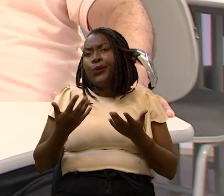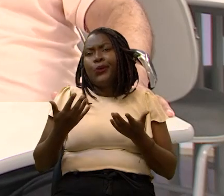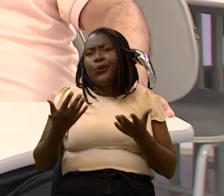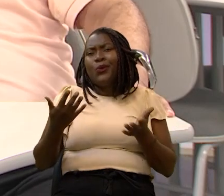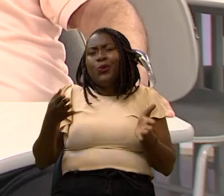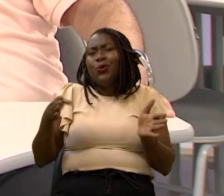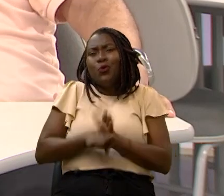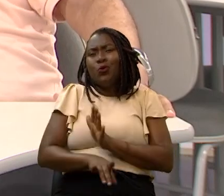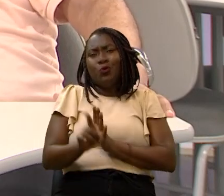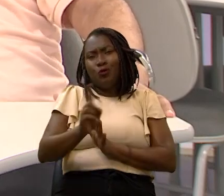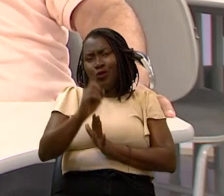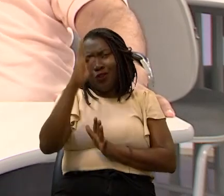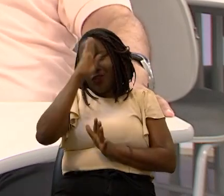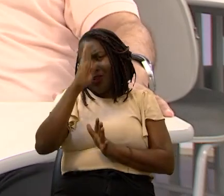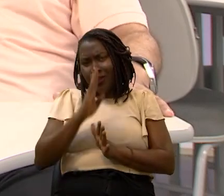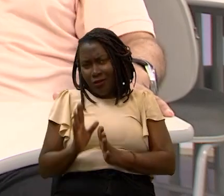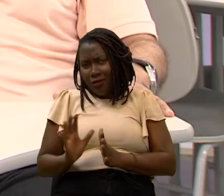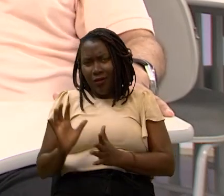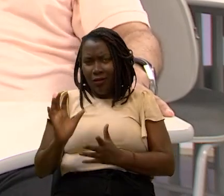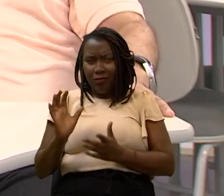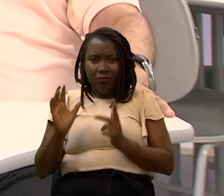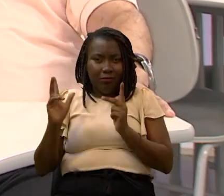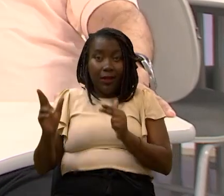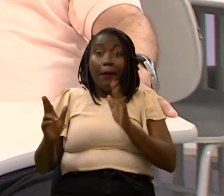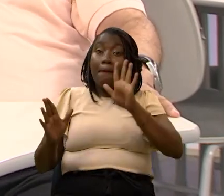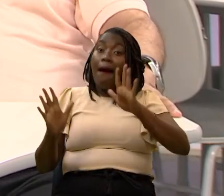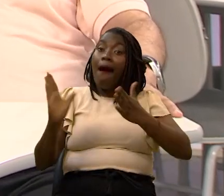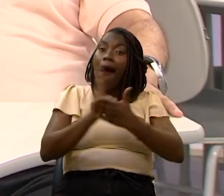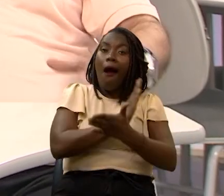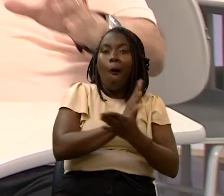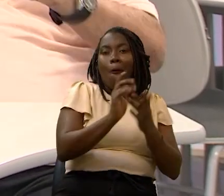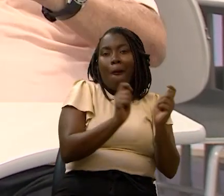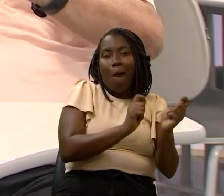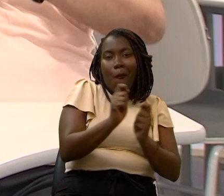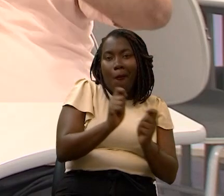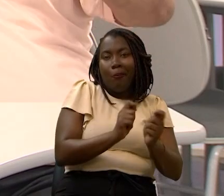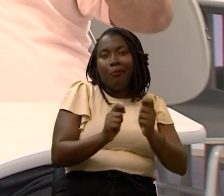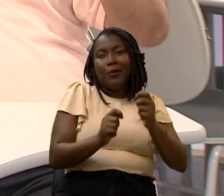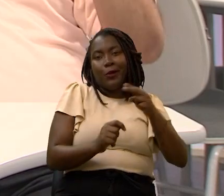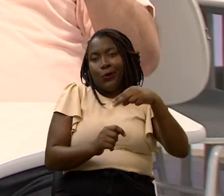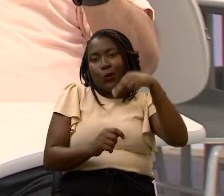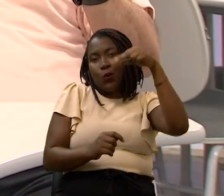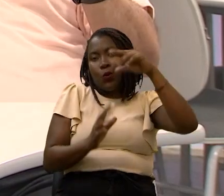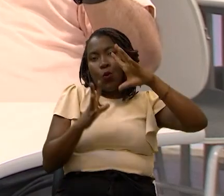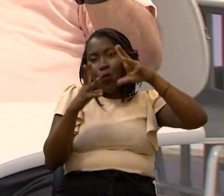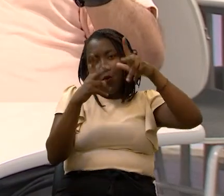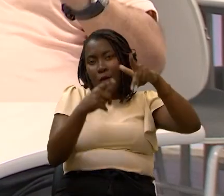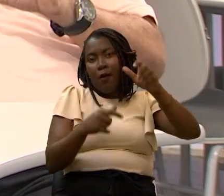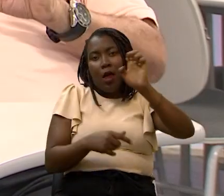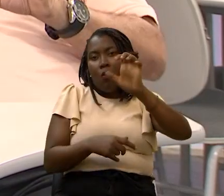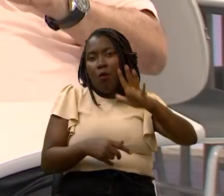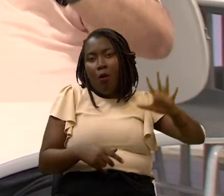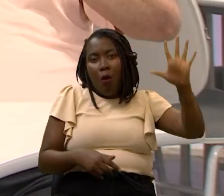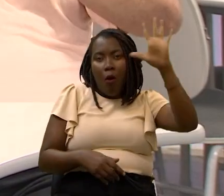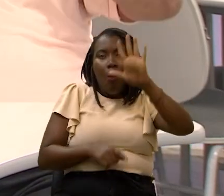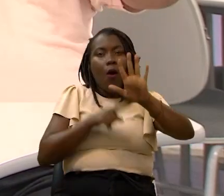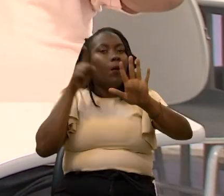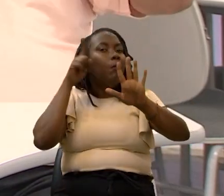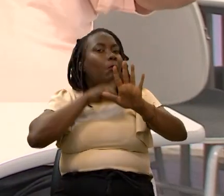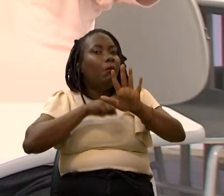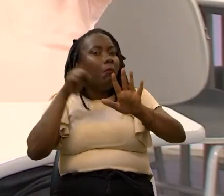não chega a ser o caso do Brasil, mas algumas economias, a gente fala do norte global,